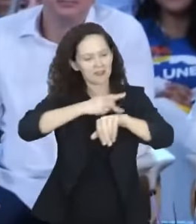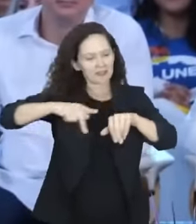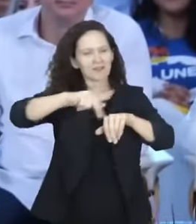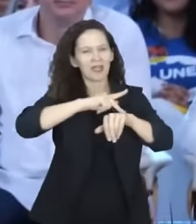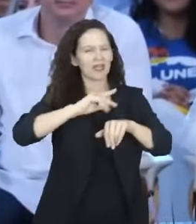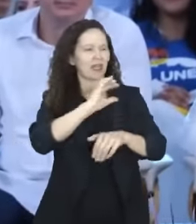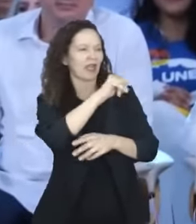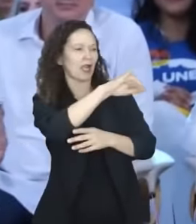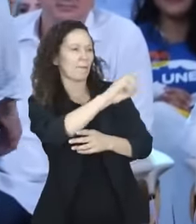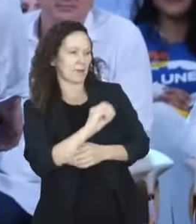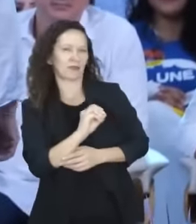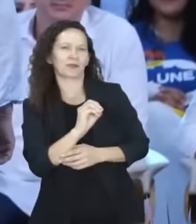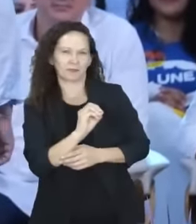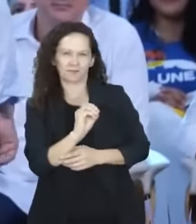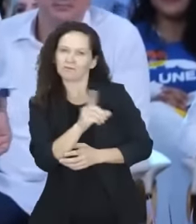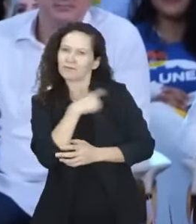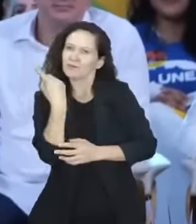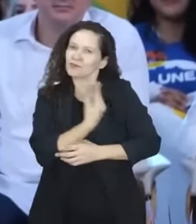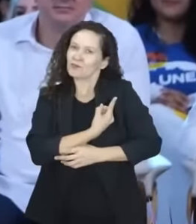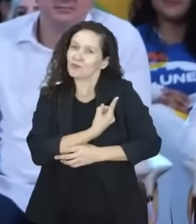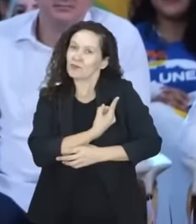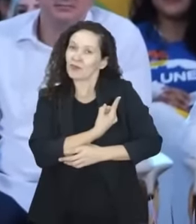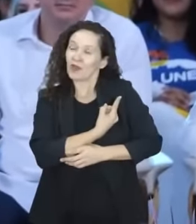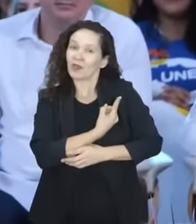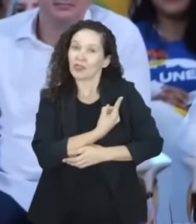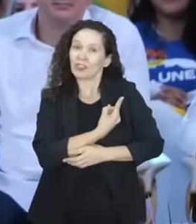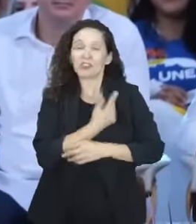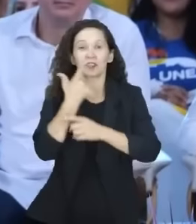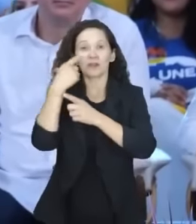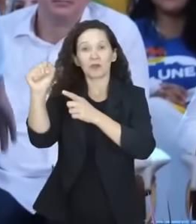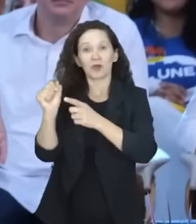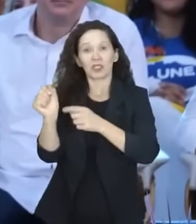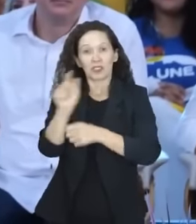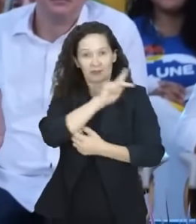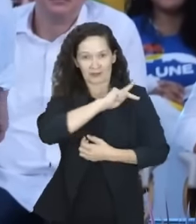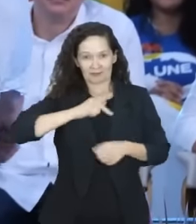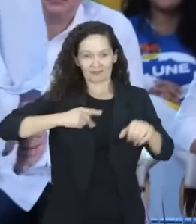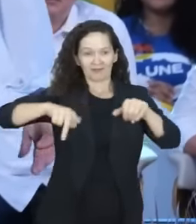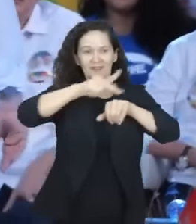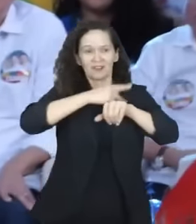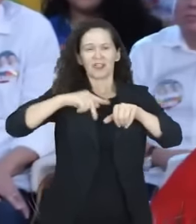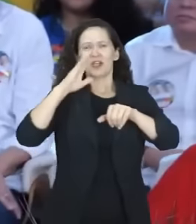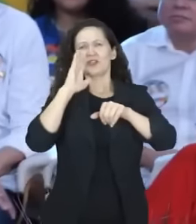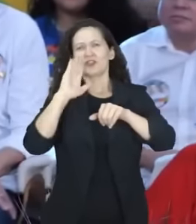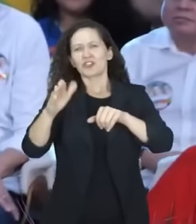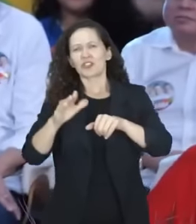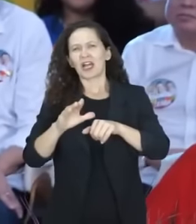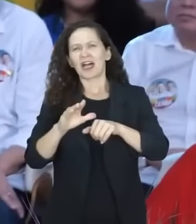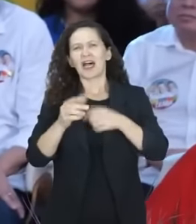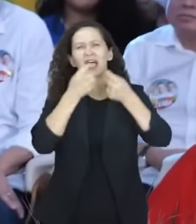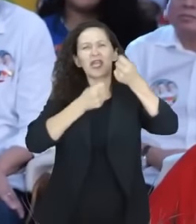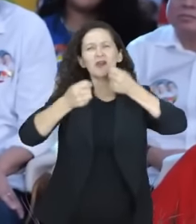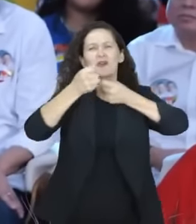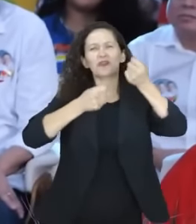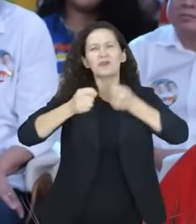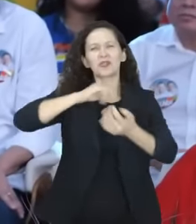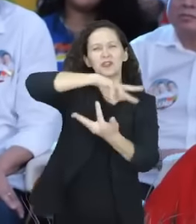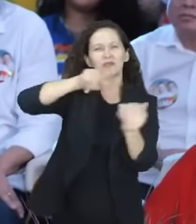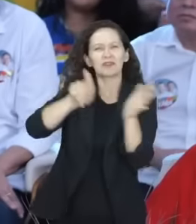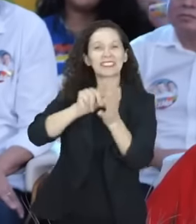nós deixamos a presidência, esse país já estava a 6ª economia mundial. Esse país voltou a